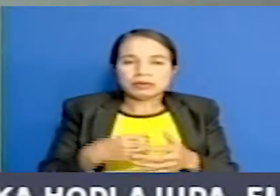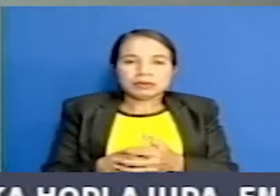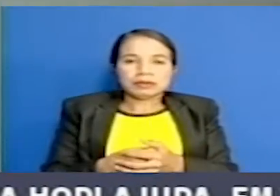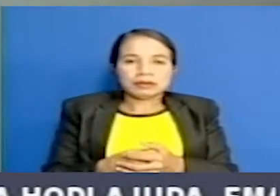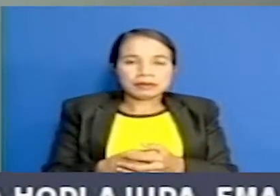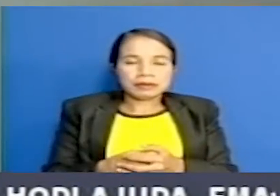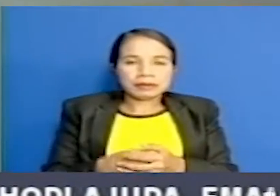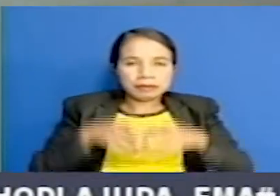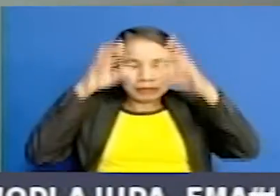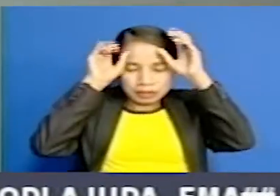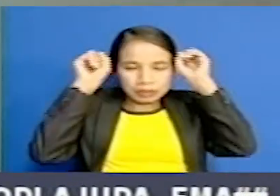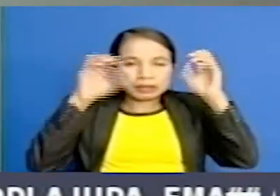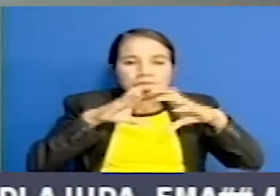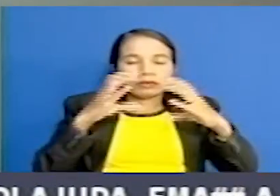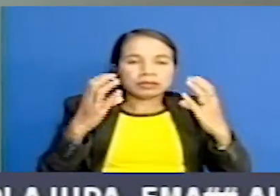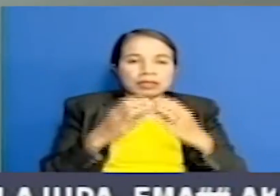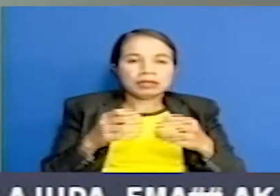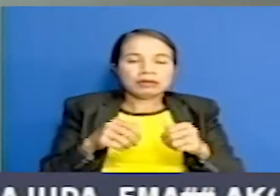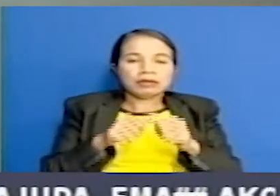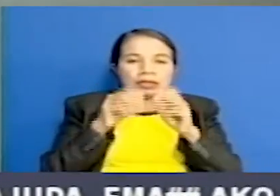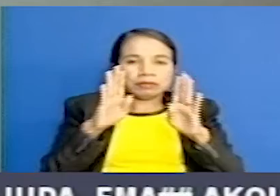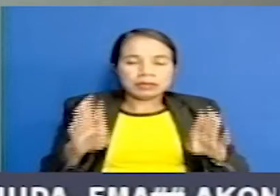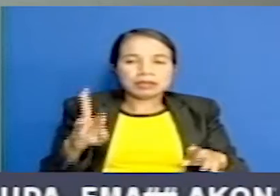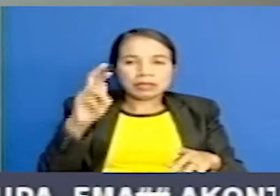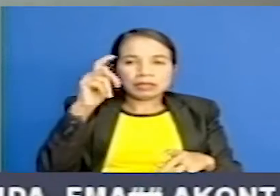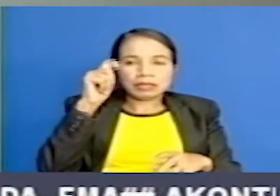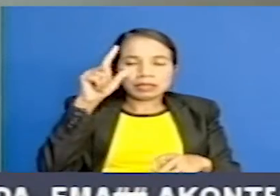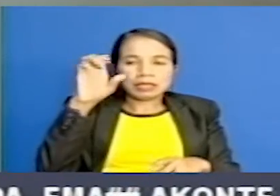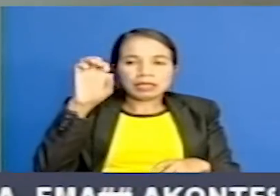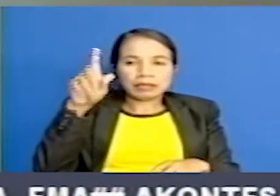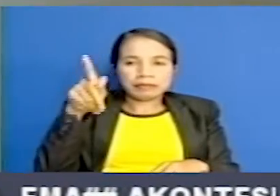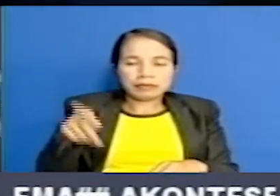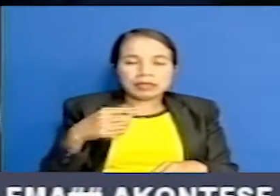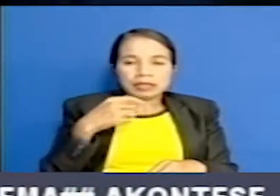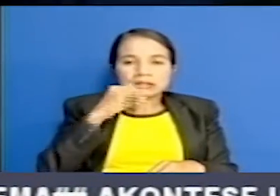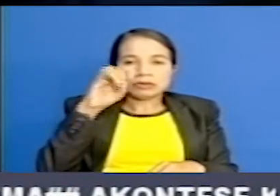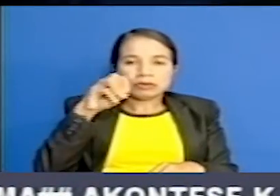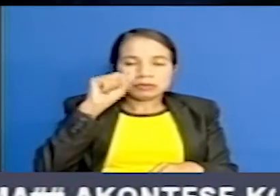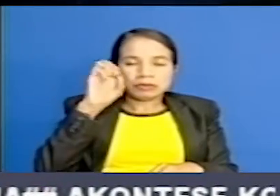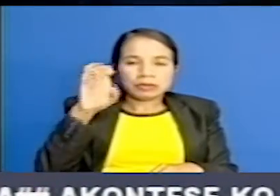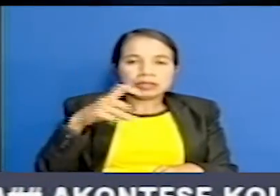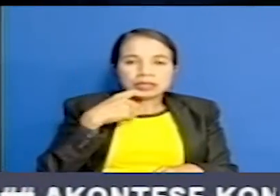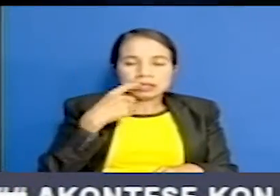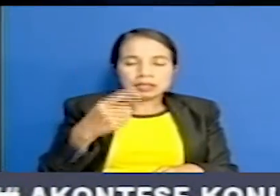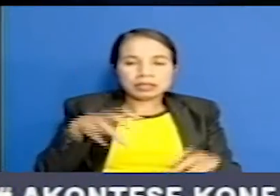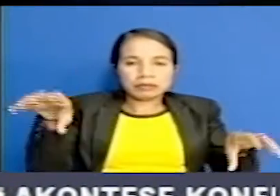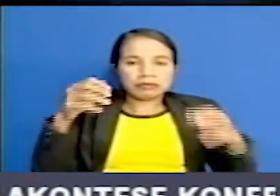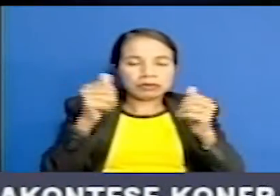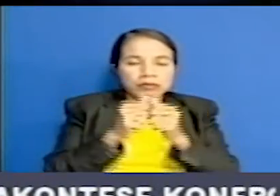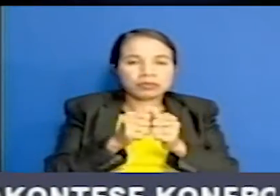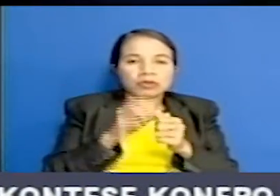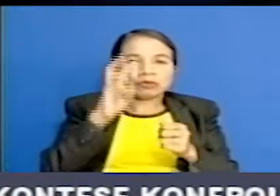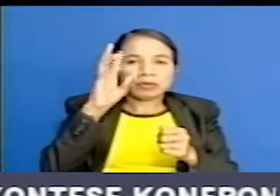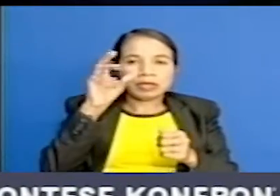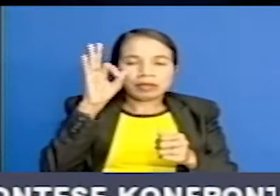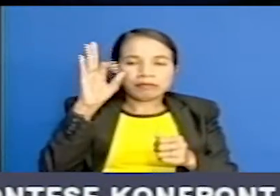Presidente Conselho Administração Rádio Televisão Timor-Leste, José Belo Taraleu Hateten, Cooperação RTTL e WFP,